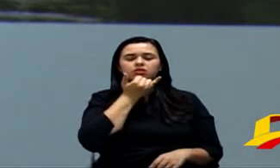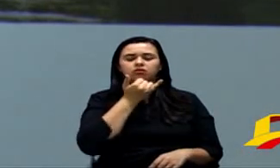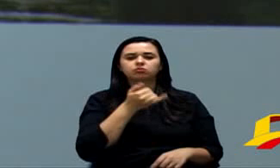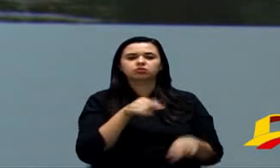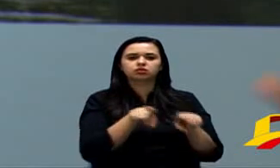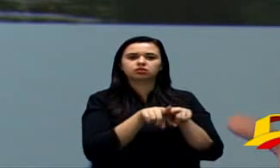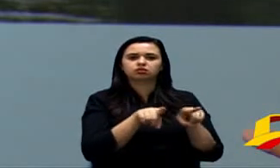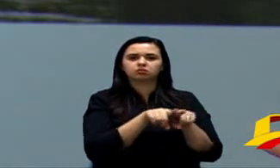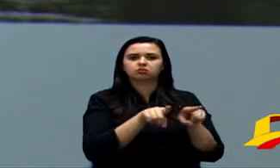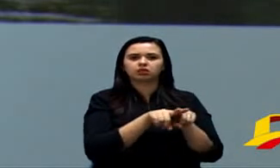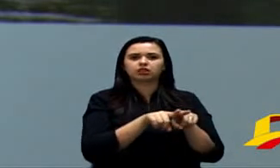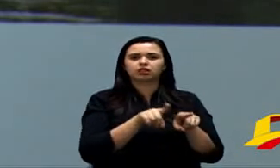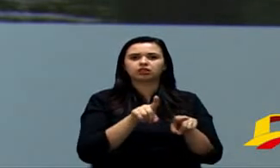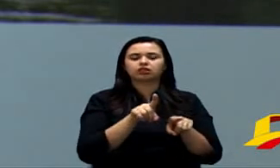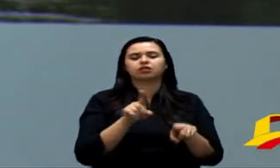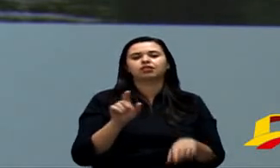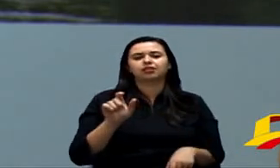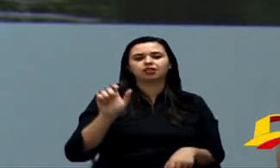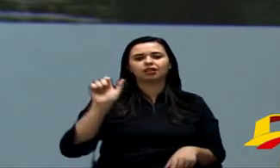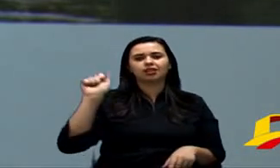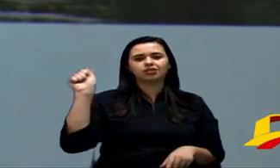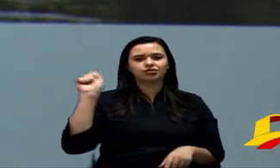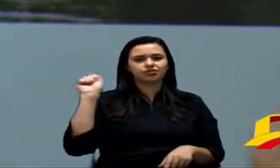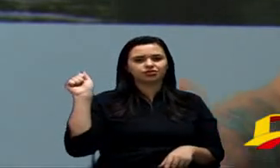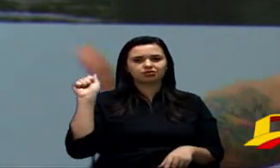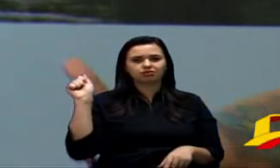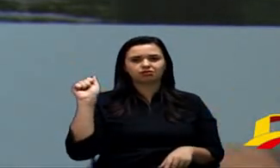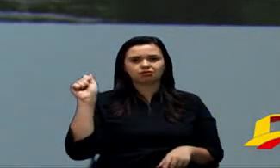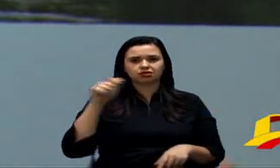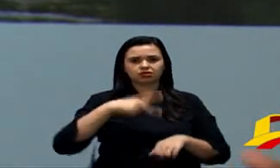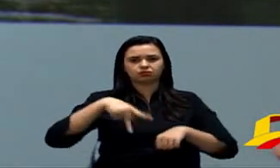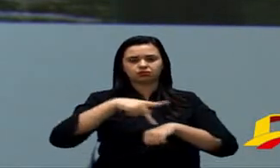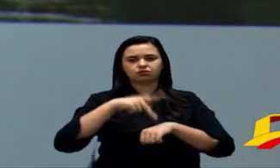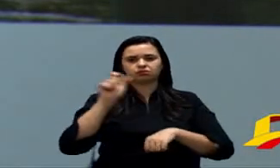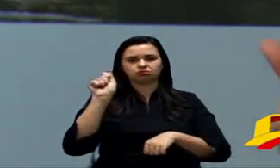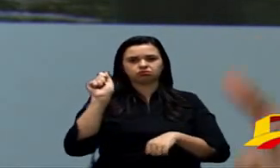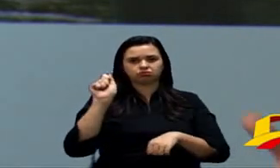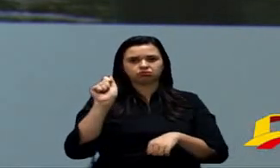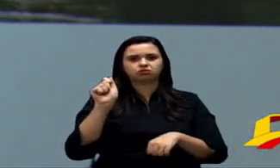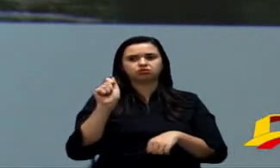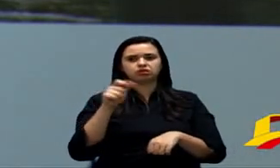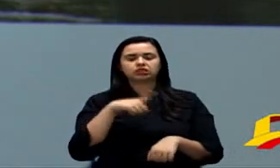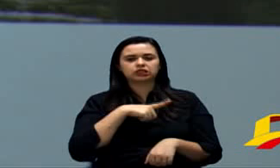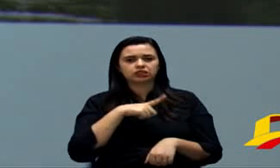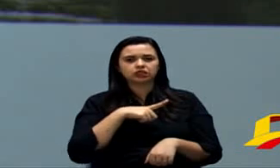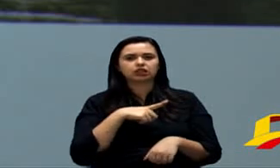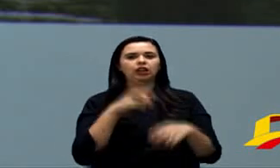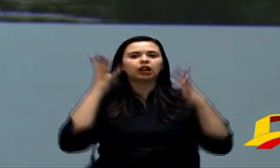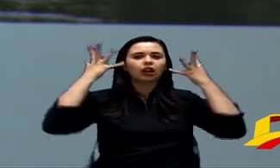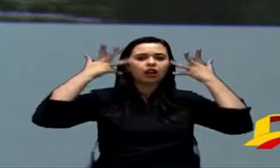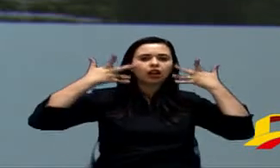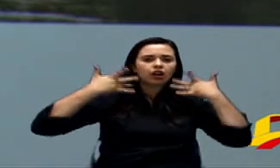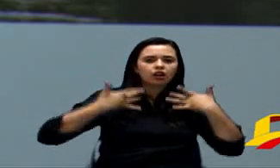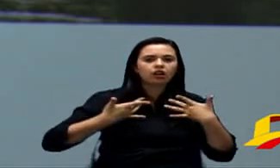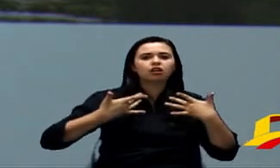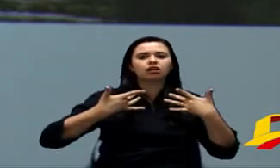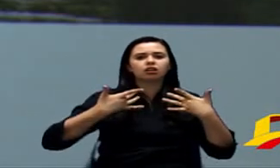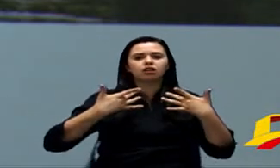Argentina permitia com que as pessoas abraçassem leões, tigres, que estavam todos eles